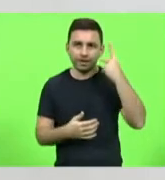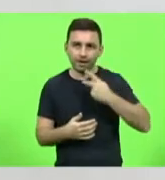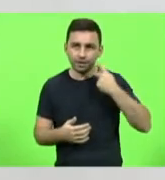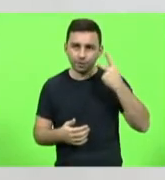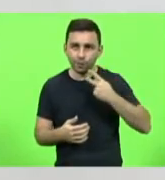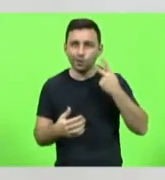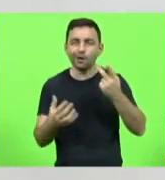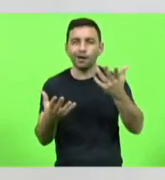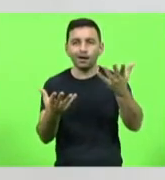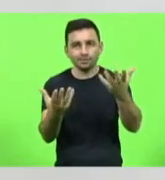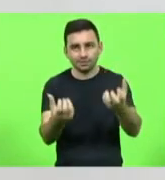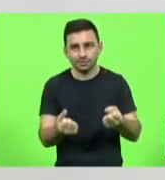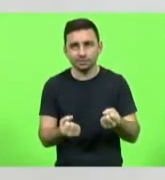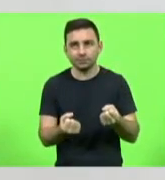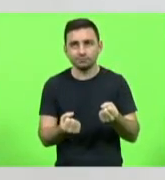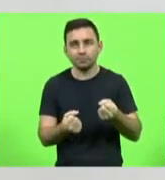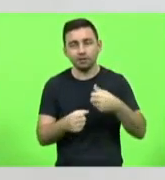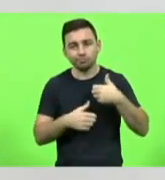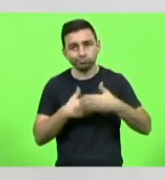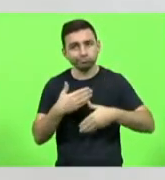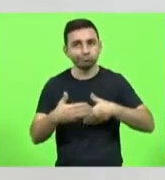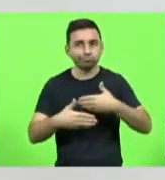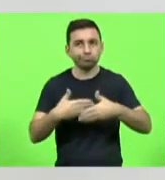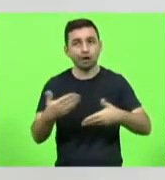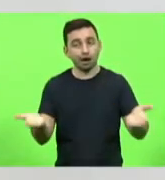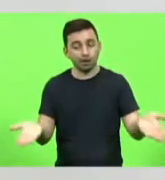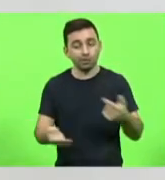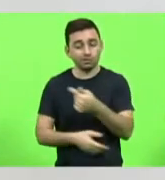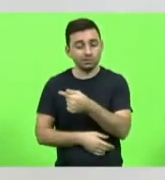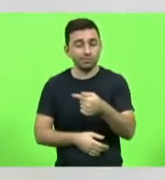coisa, eu acredito que caminha essa semana